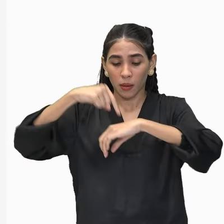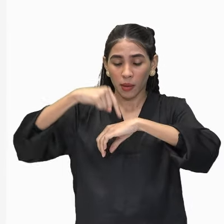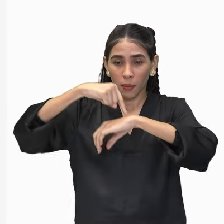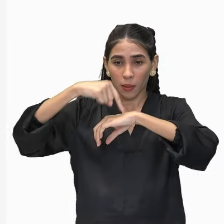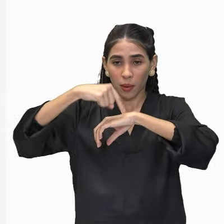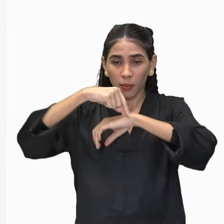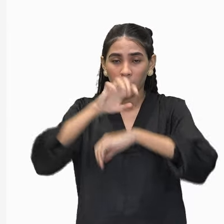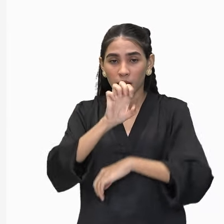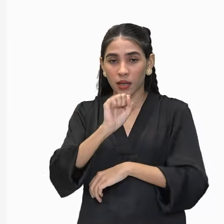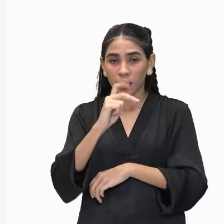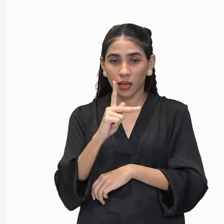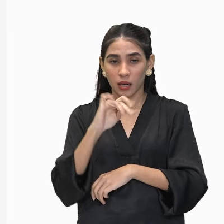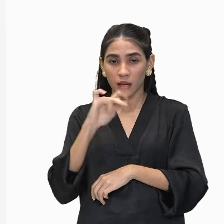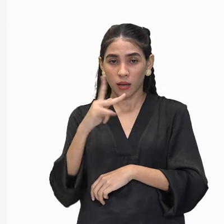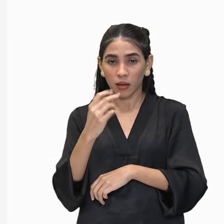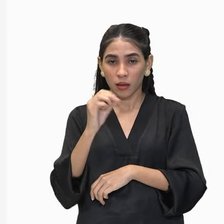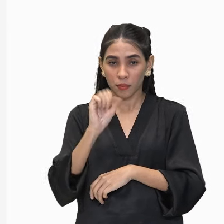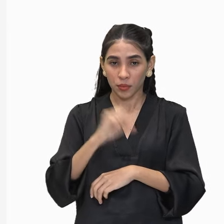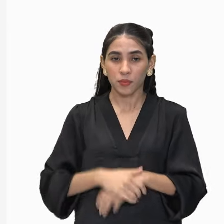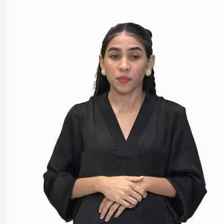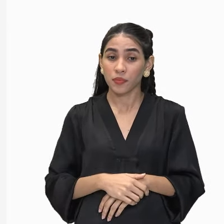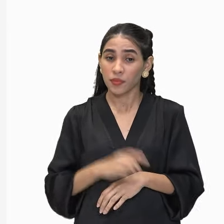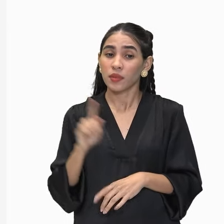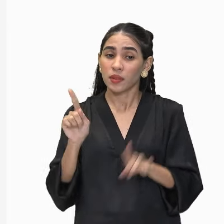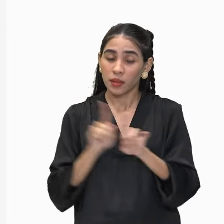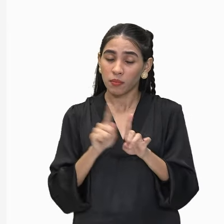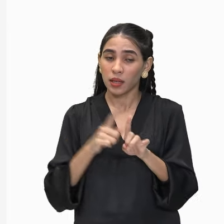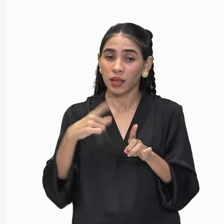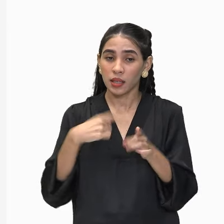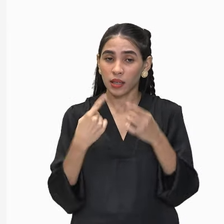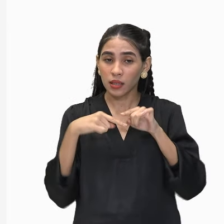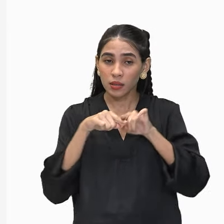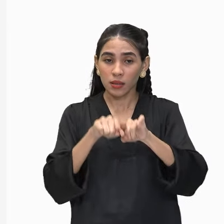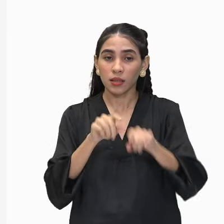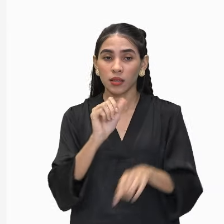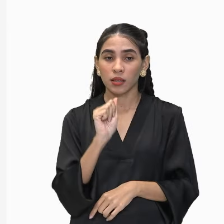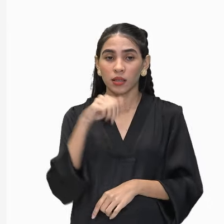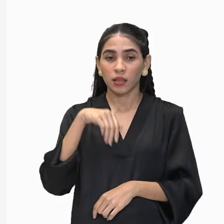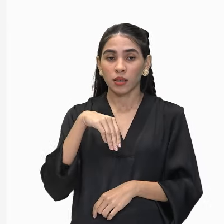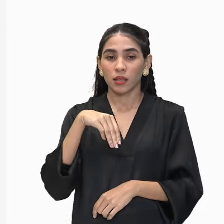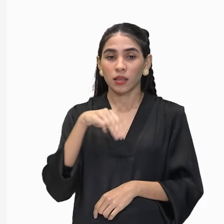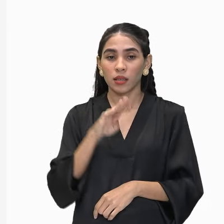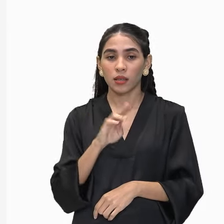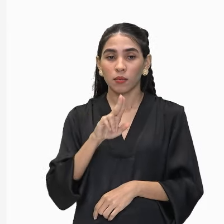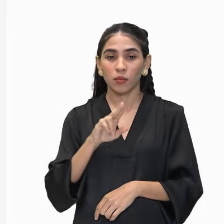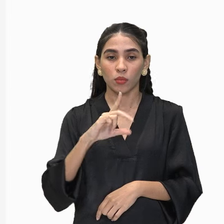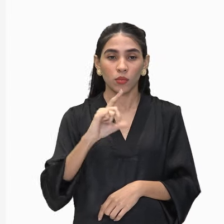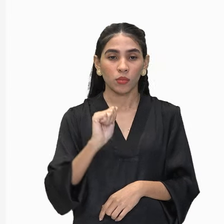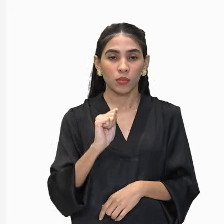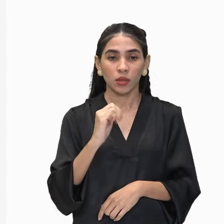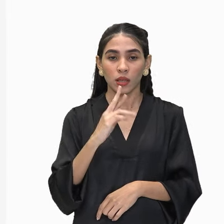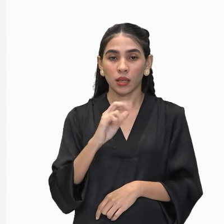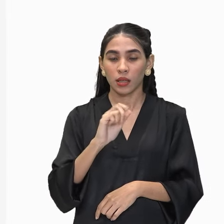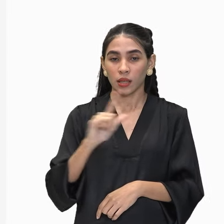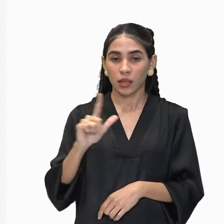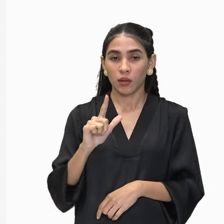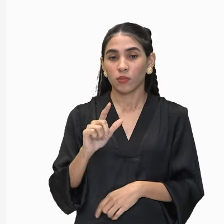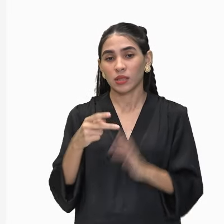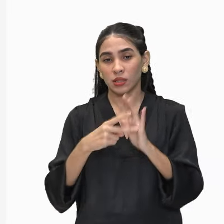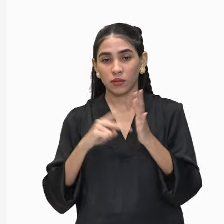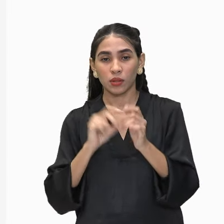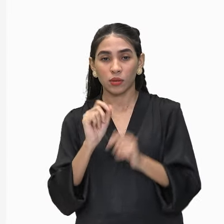ter. E também tem uma simetria ambulacral, que significa hidráulico, com pés ambulacrais, que